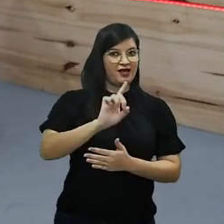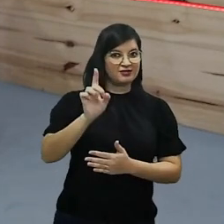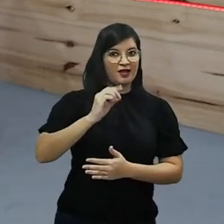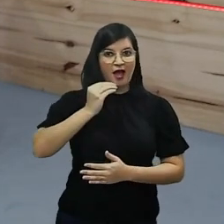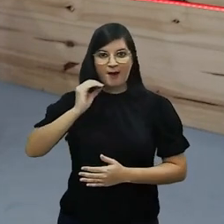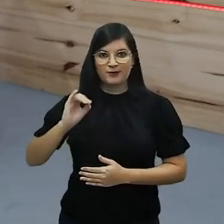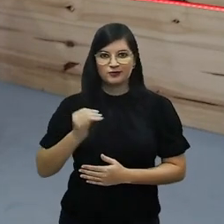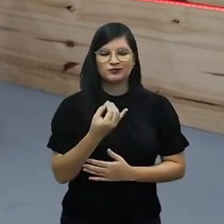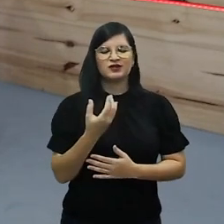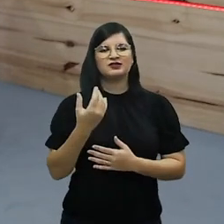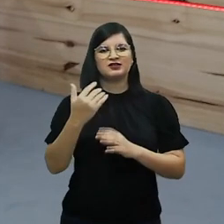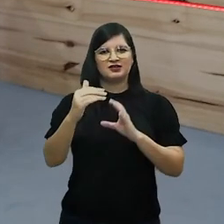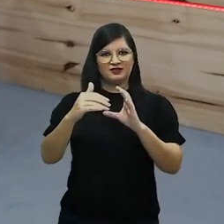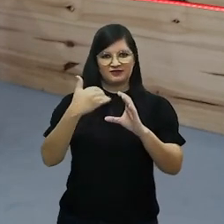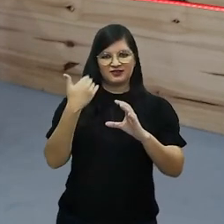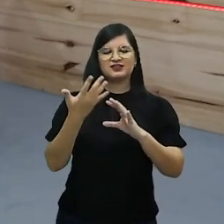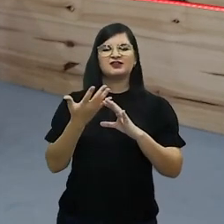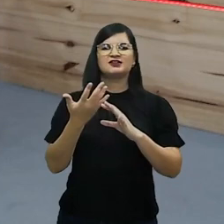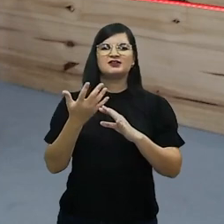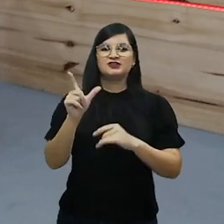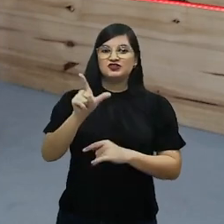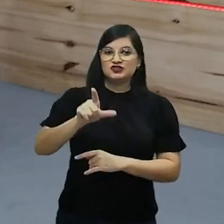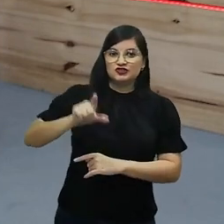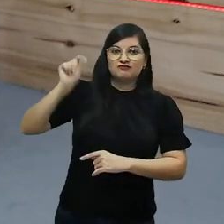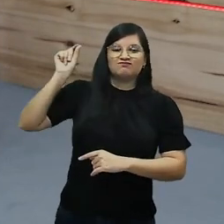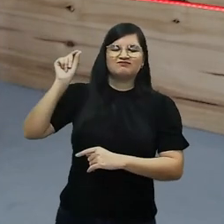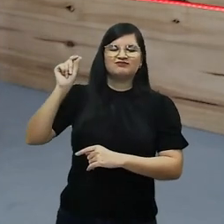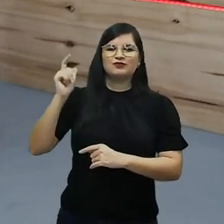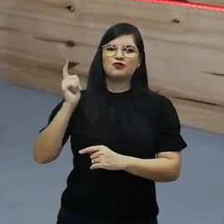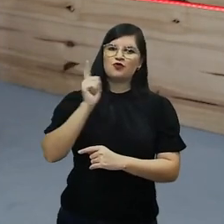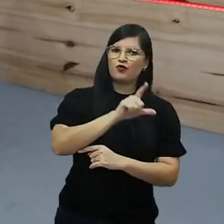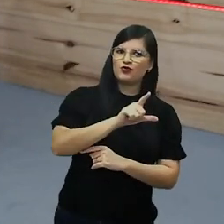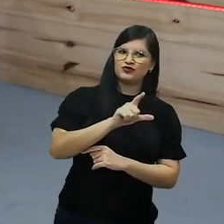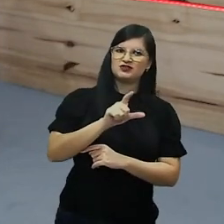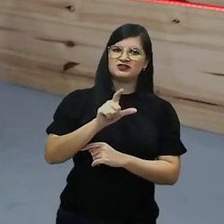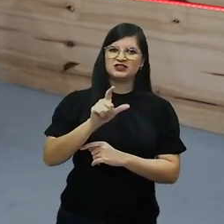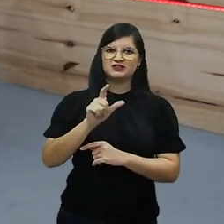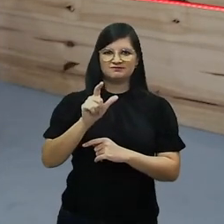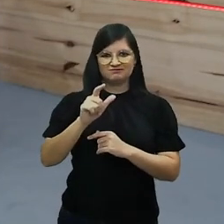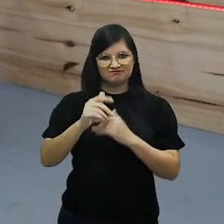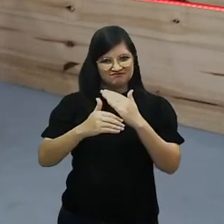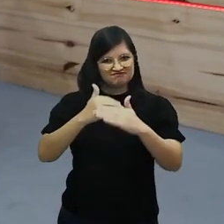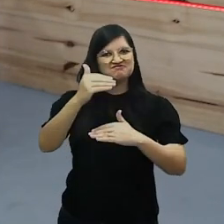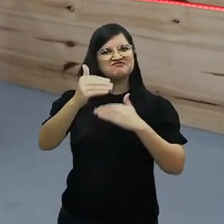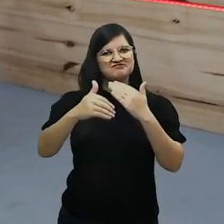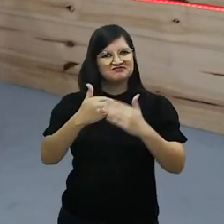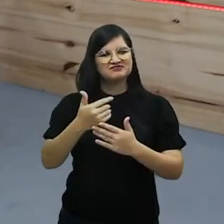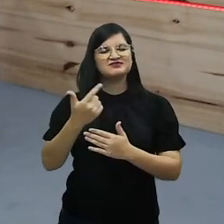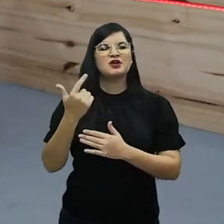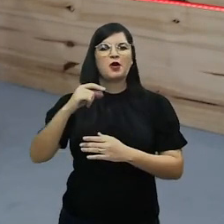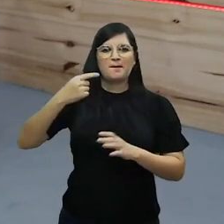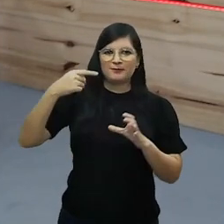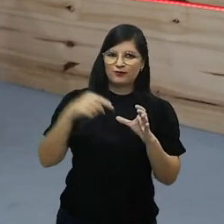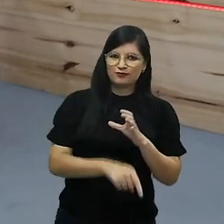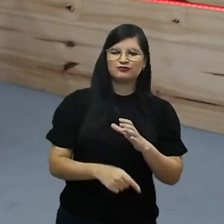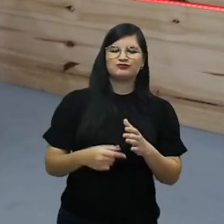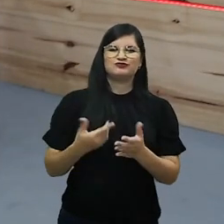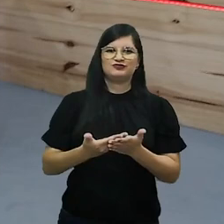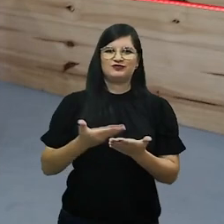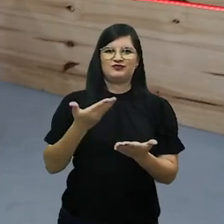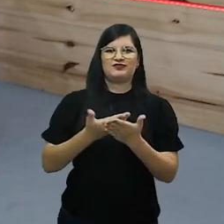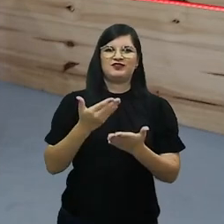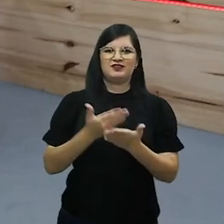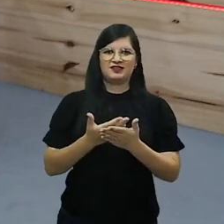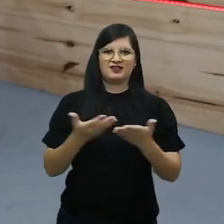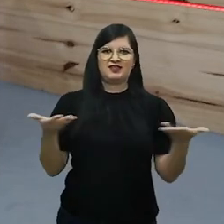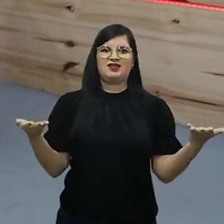oportunidade, envie. É uma chance aí de você, de repente, ter alguma ideia e querer colocar isso em prática e querer aprofundar, porque, querendo ou não,